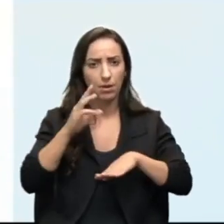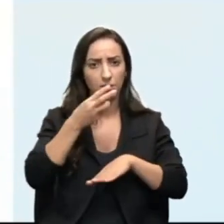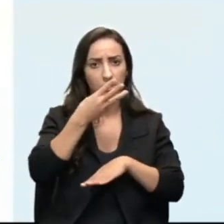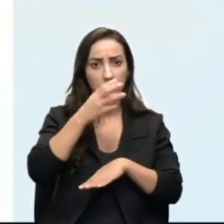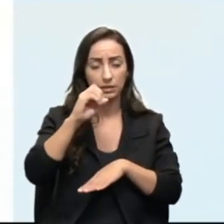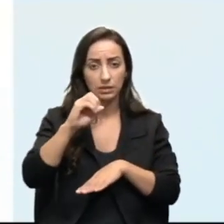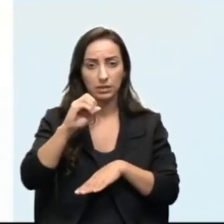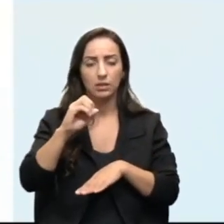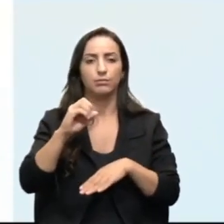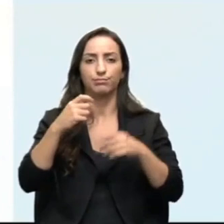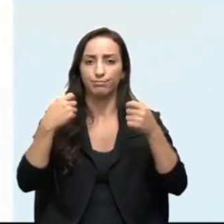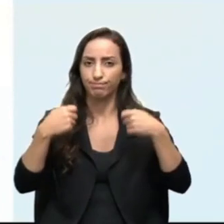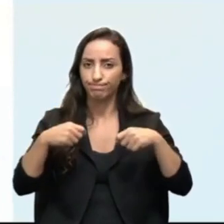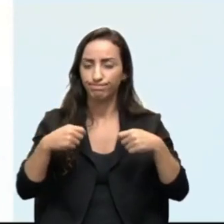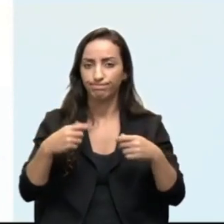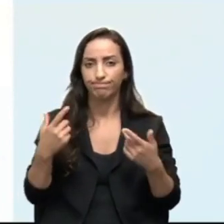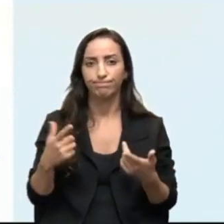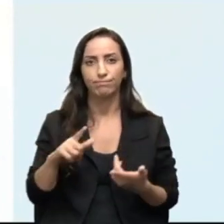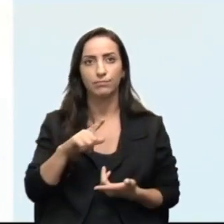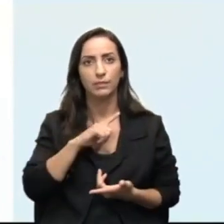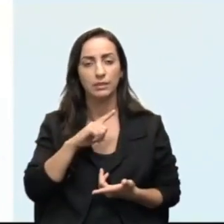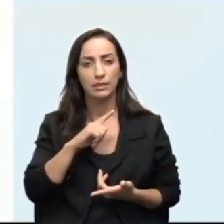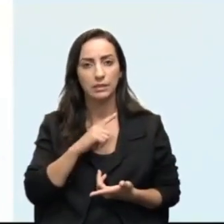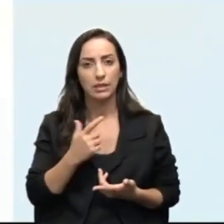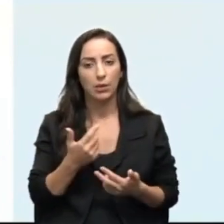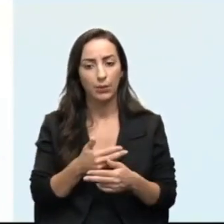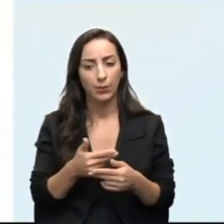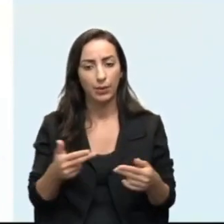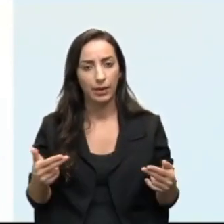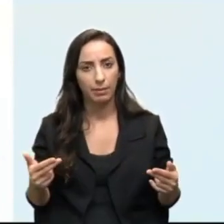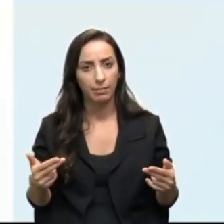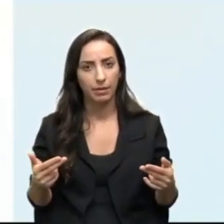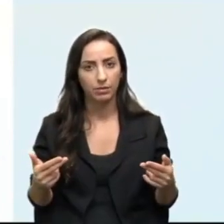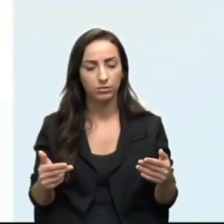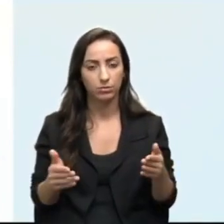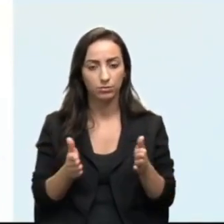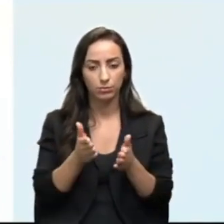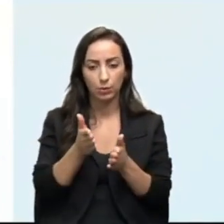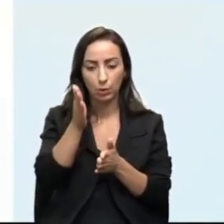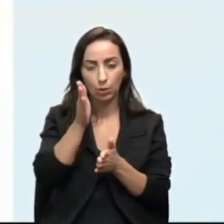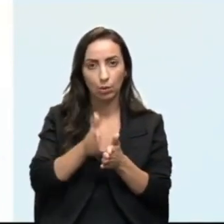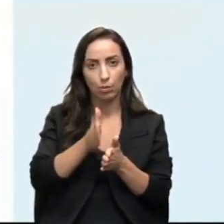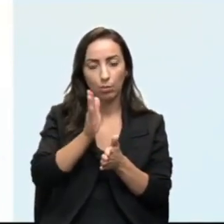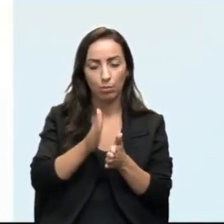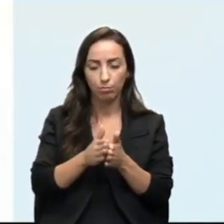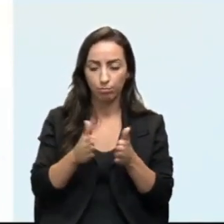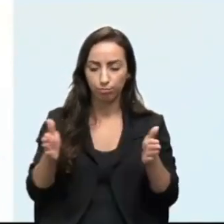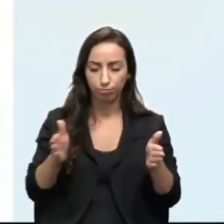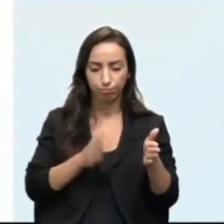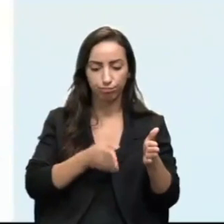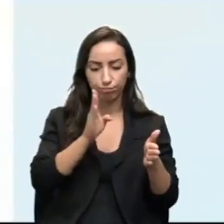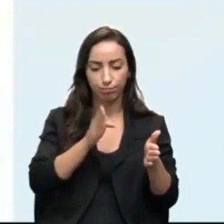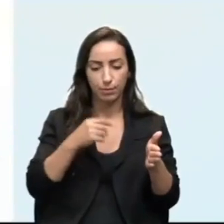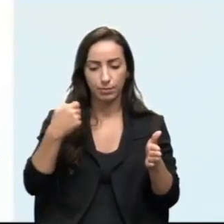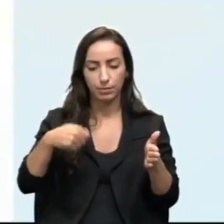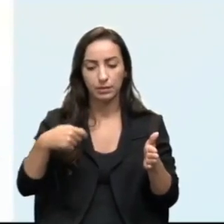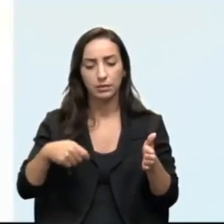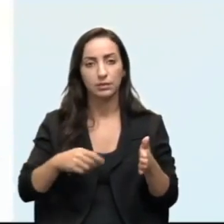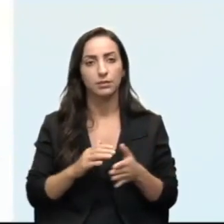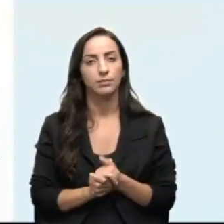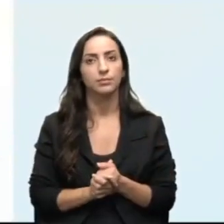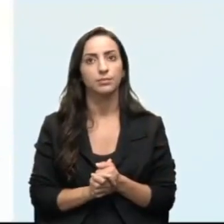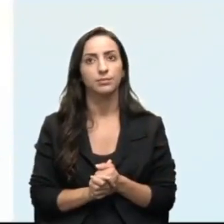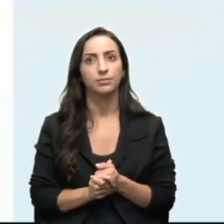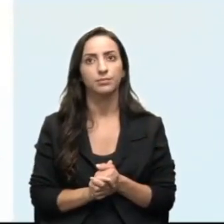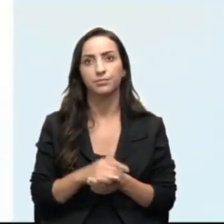centímetros, eu preciso pôr um elemento intermediário na minha viga.